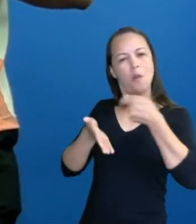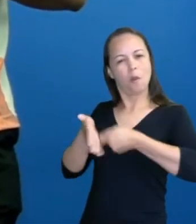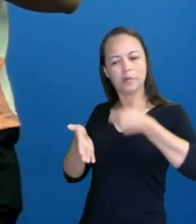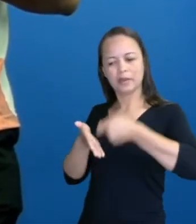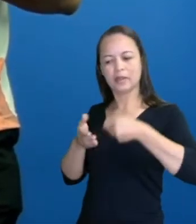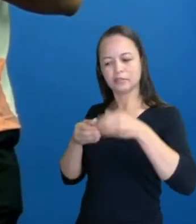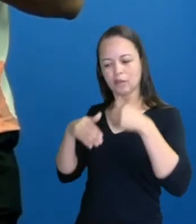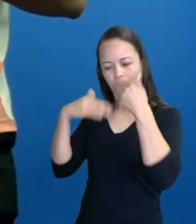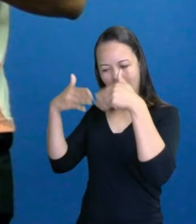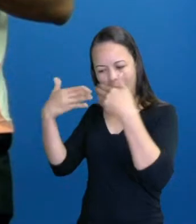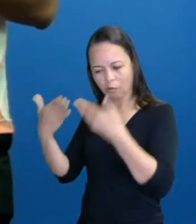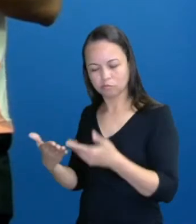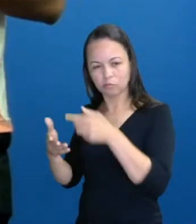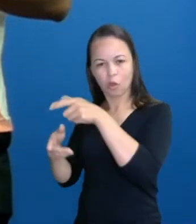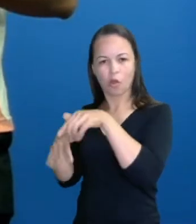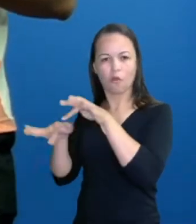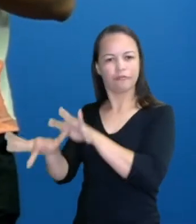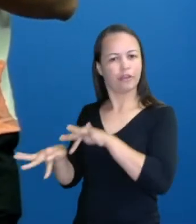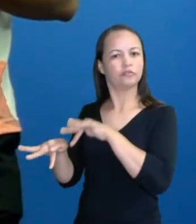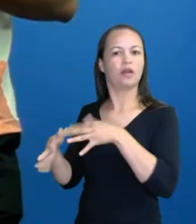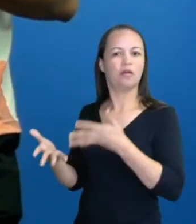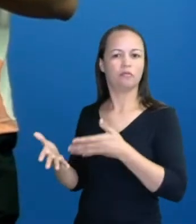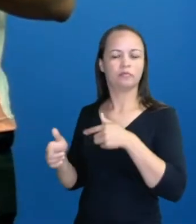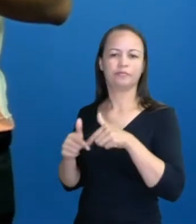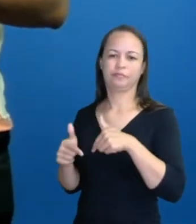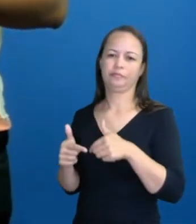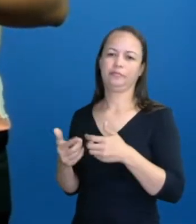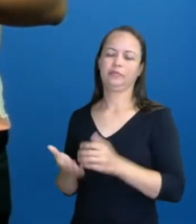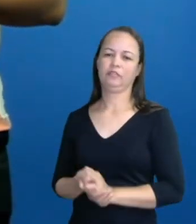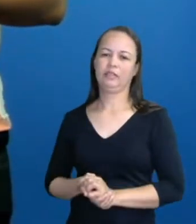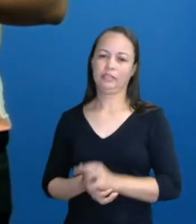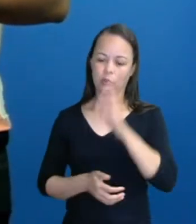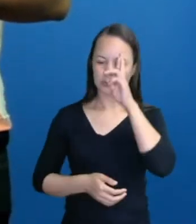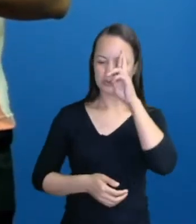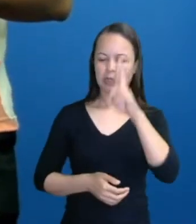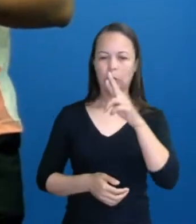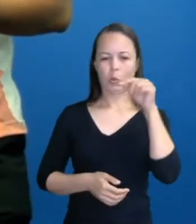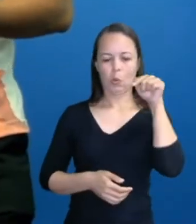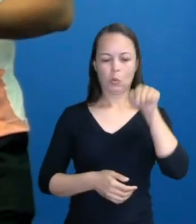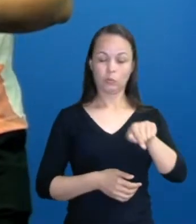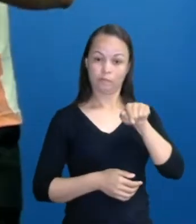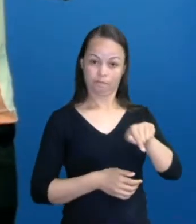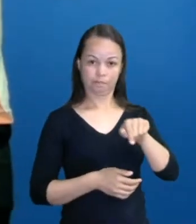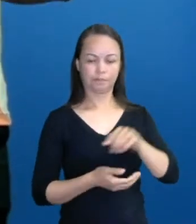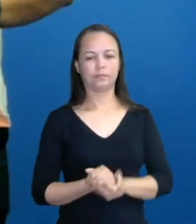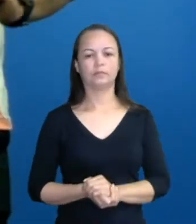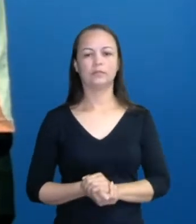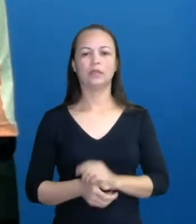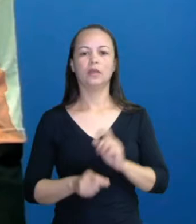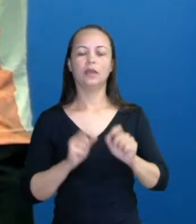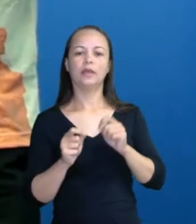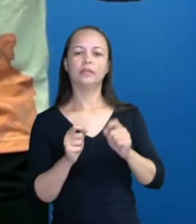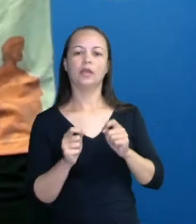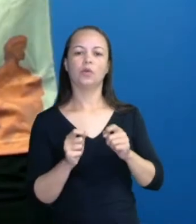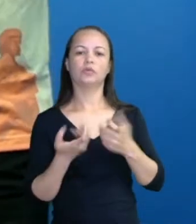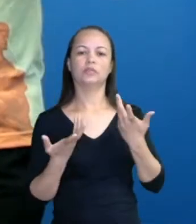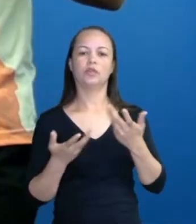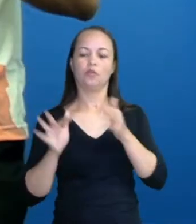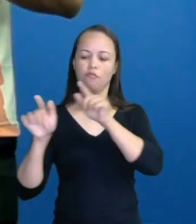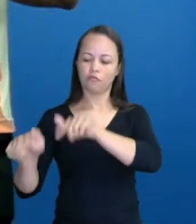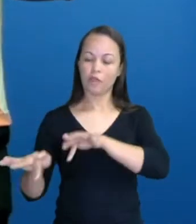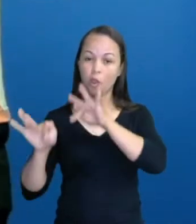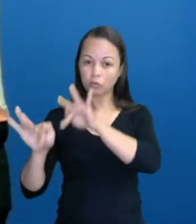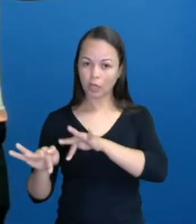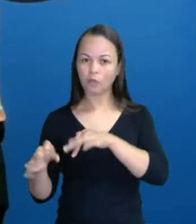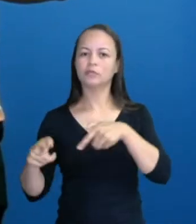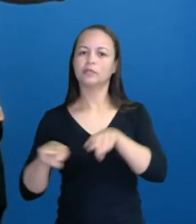com o seu senhor. O senhor feudal ele vai ser senhor desse servo. Em contrapartida, o senhor feudal também tem